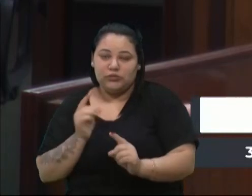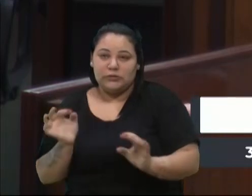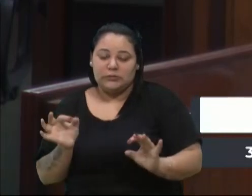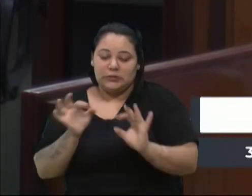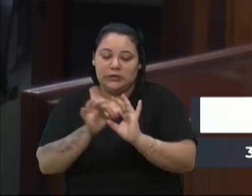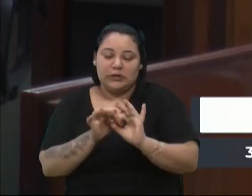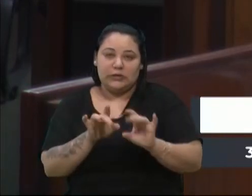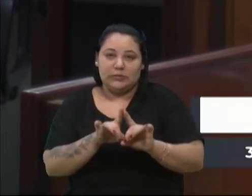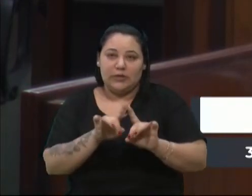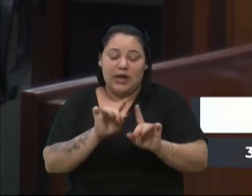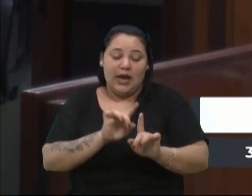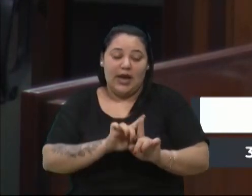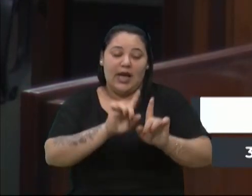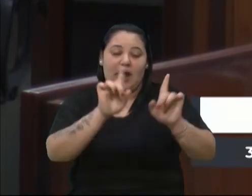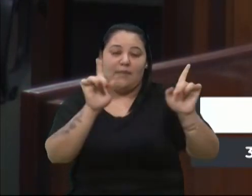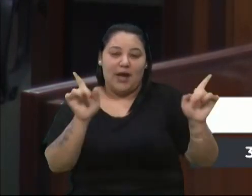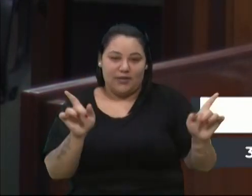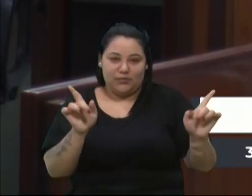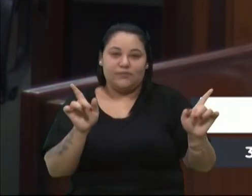Gramado,